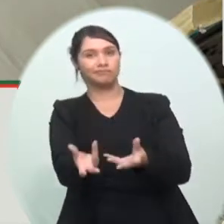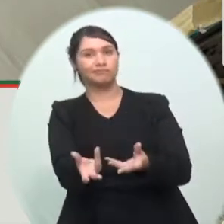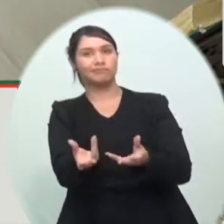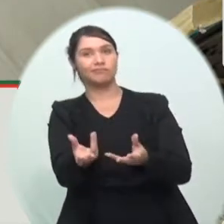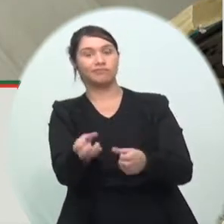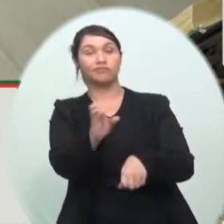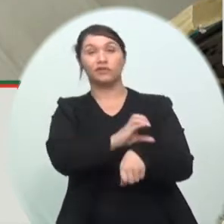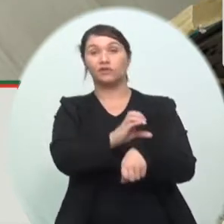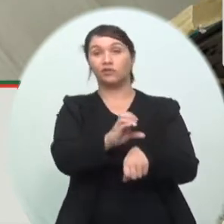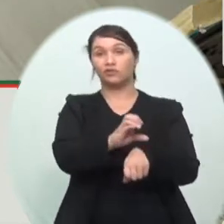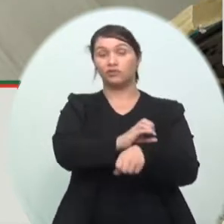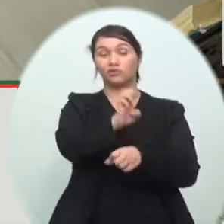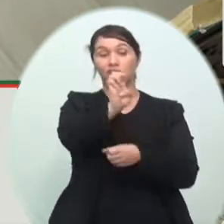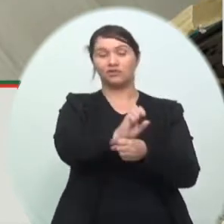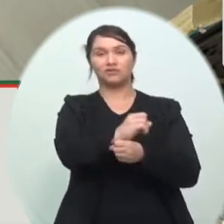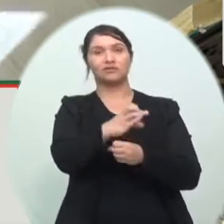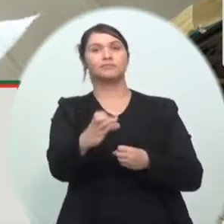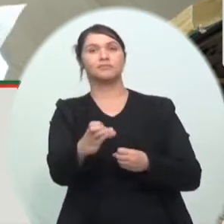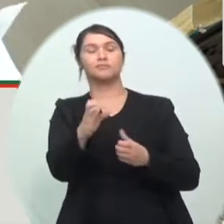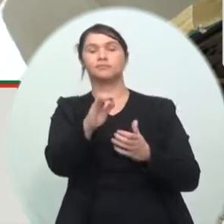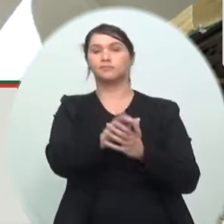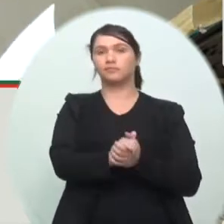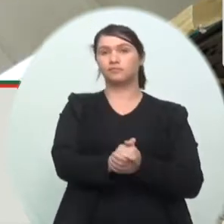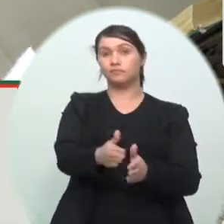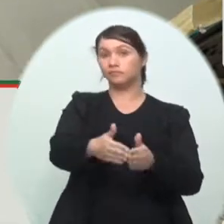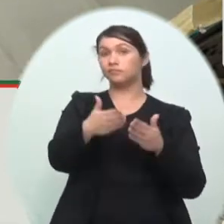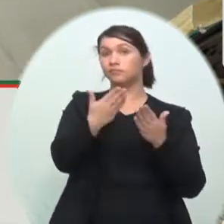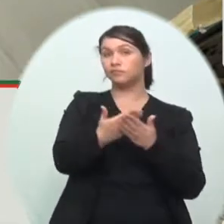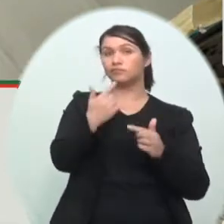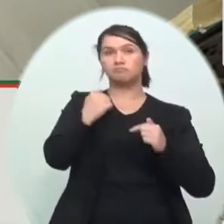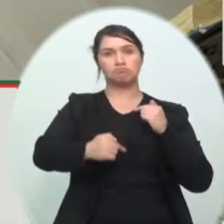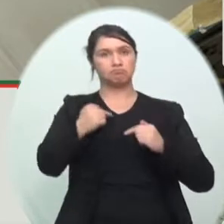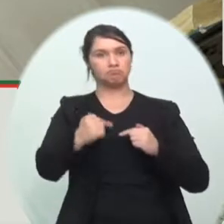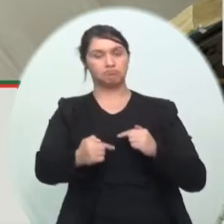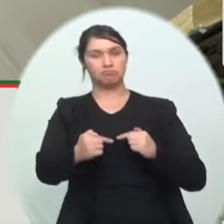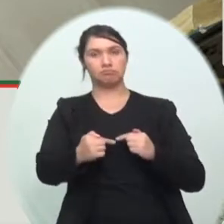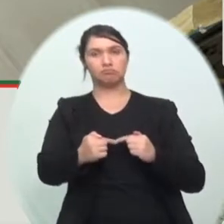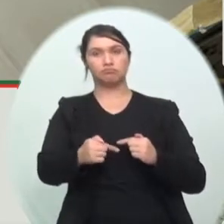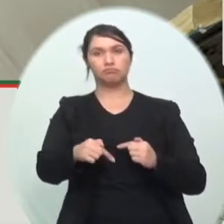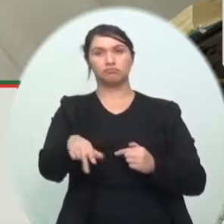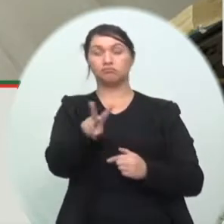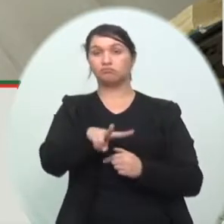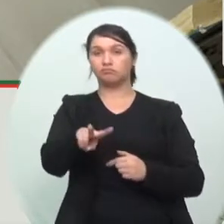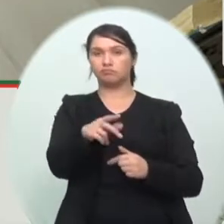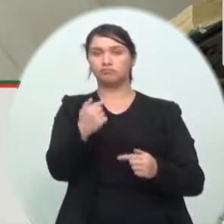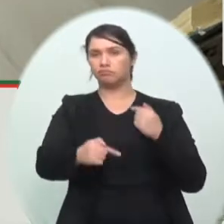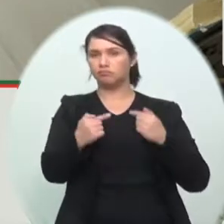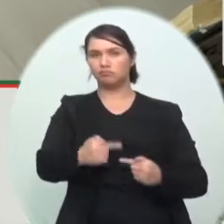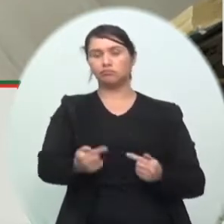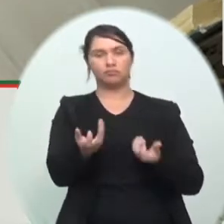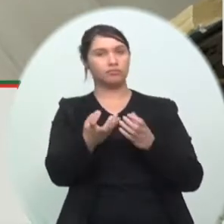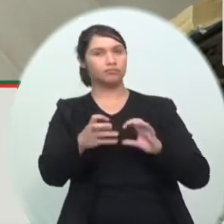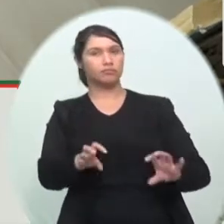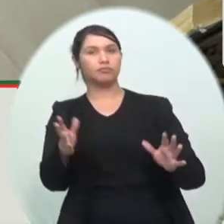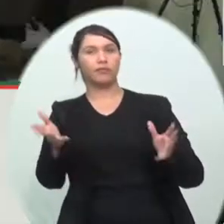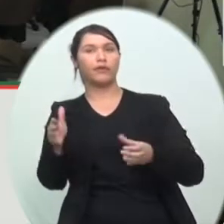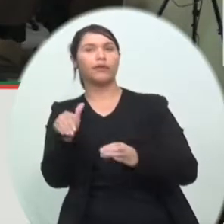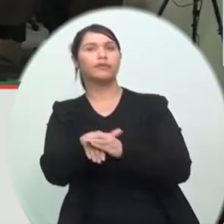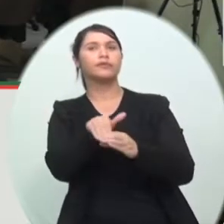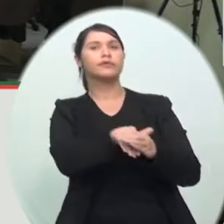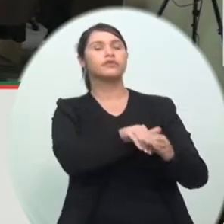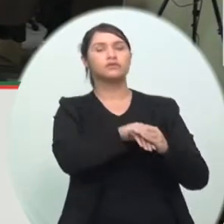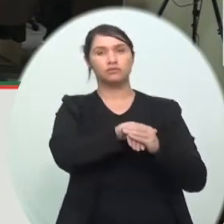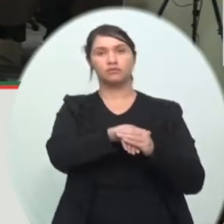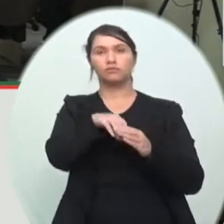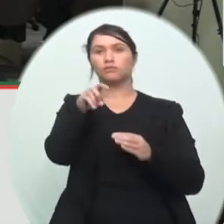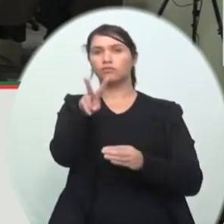do Estado de Santa Catarina. O requerimento está em discussão. Não havendo quem queira discutir, está em votação.